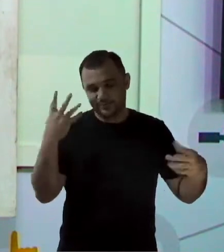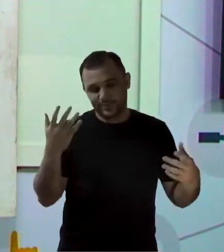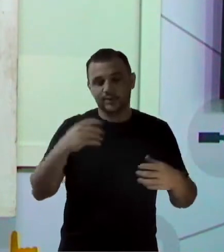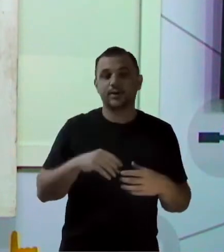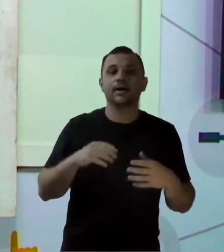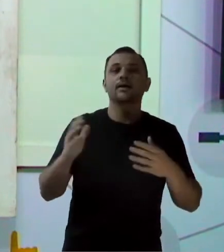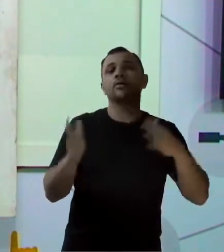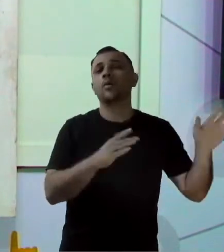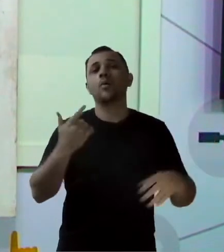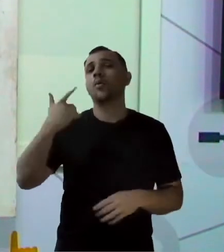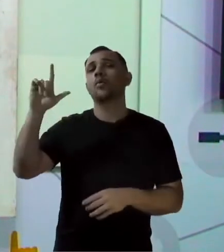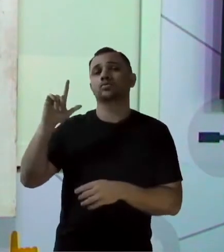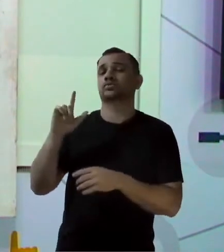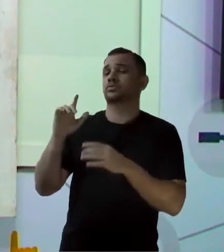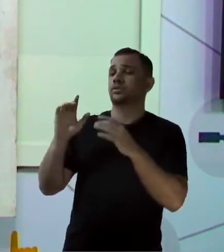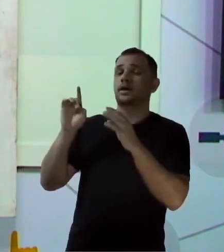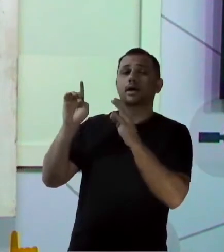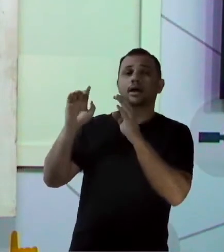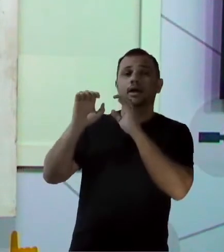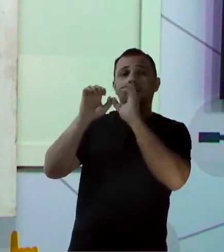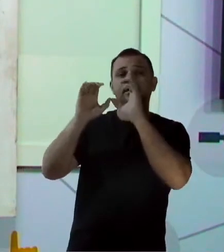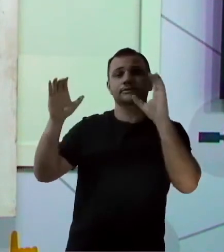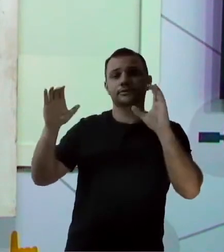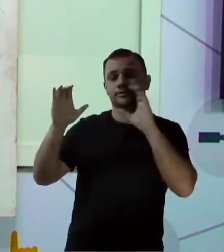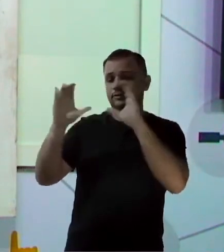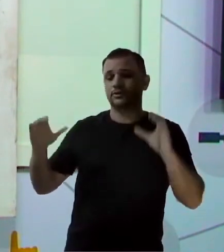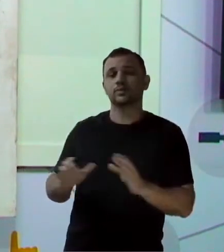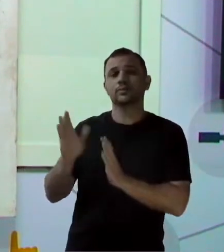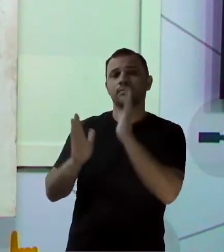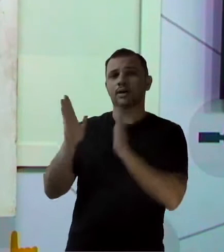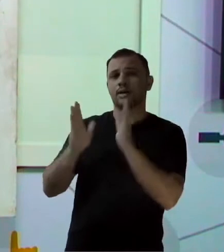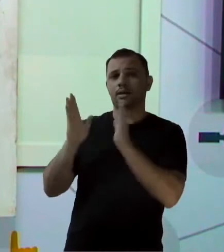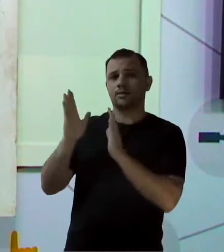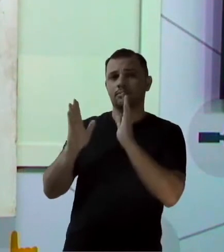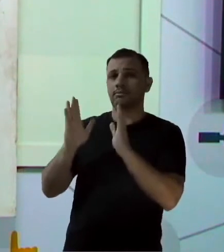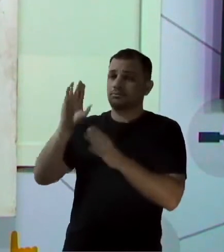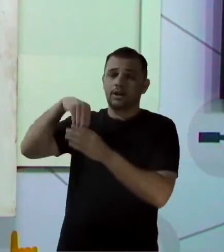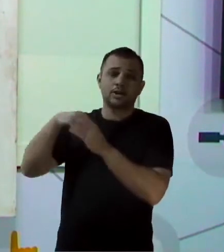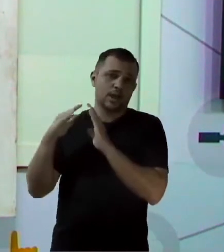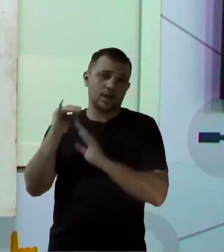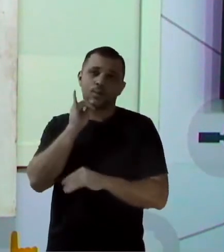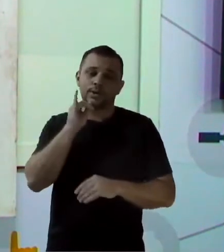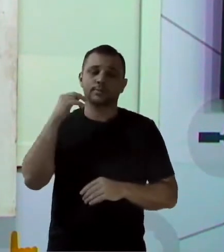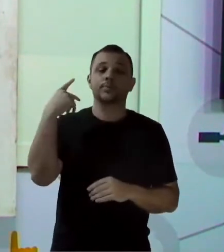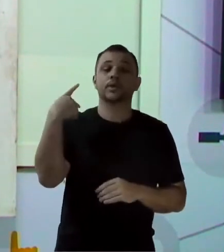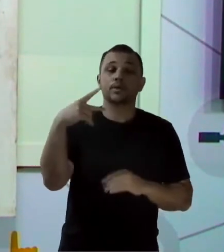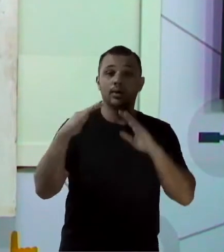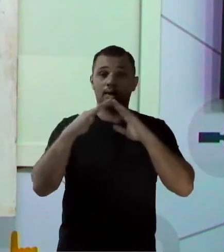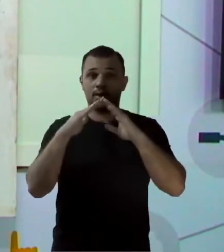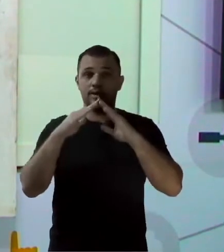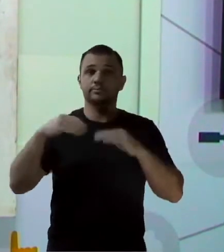gente. Se uma lâmpada do quarto queima, a da sala queima? Se a lâmpada do banheiro